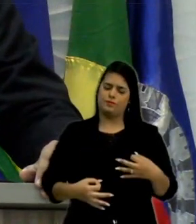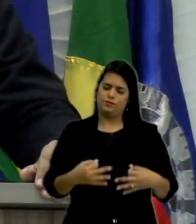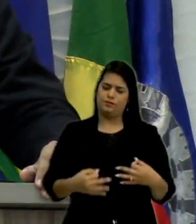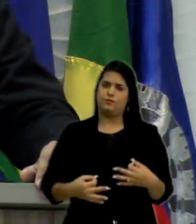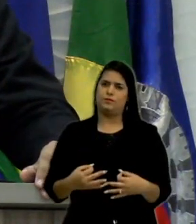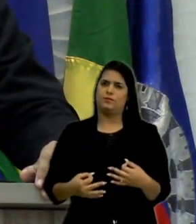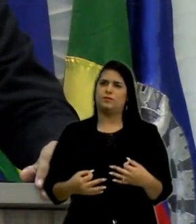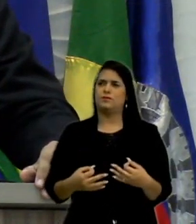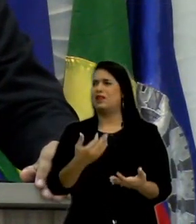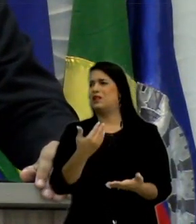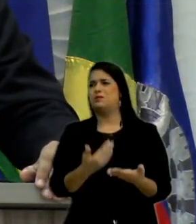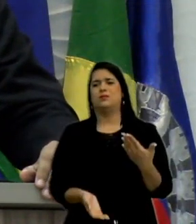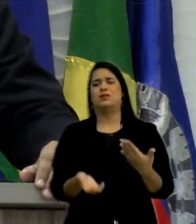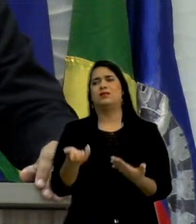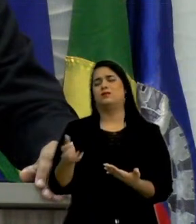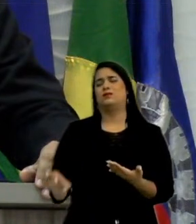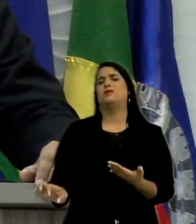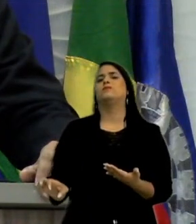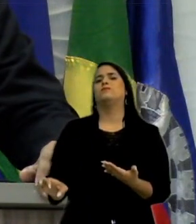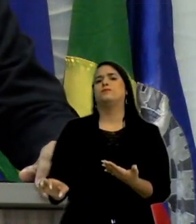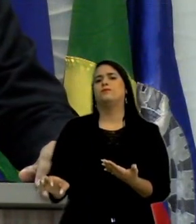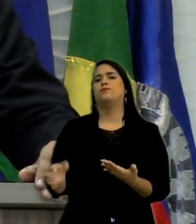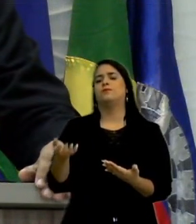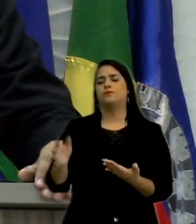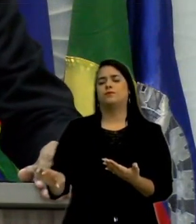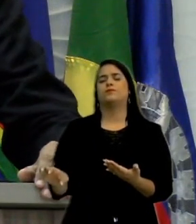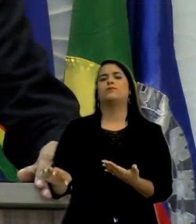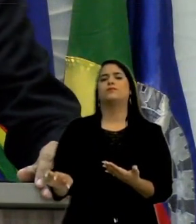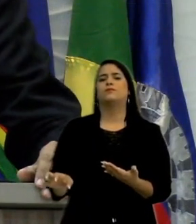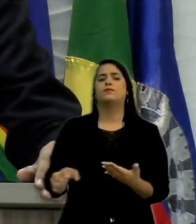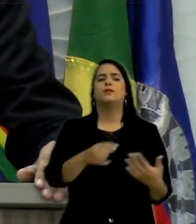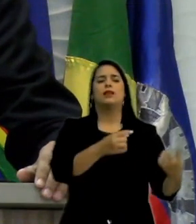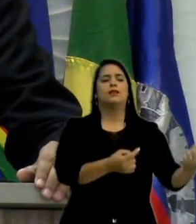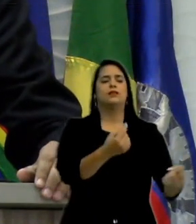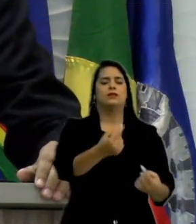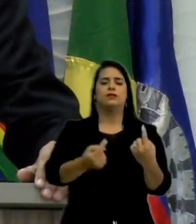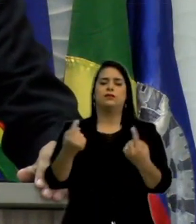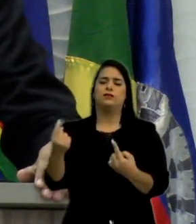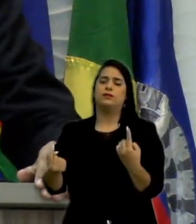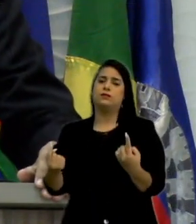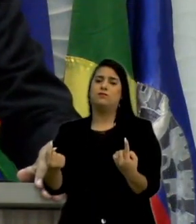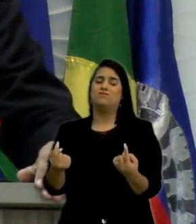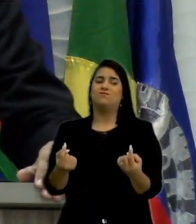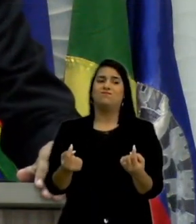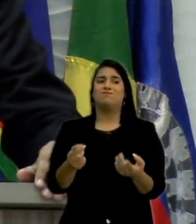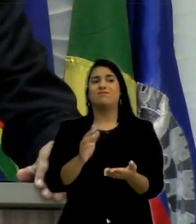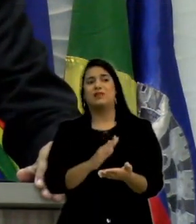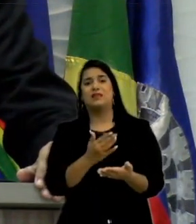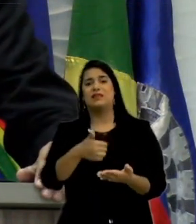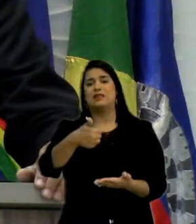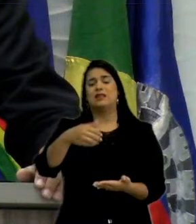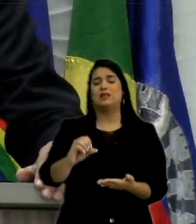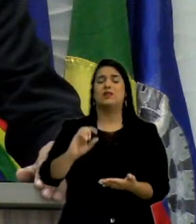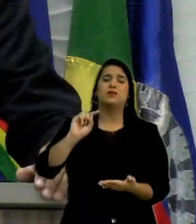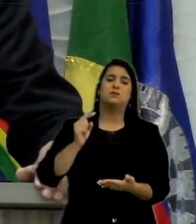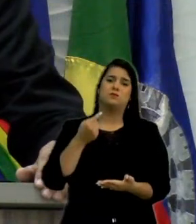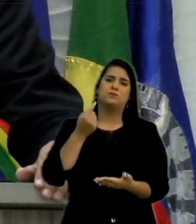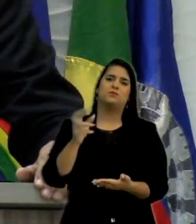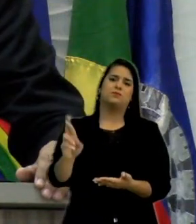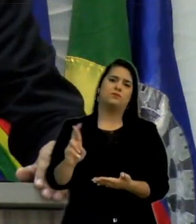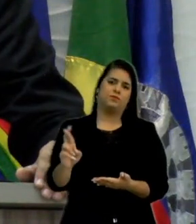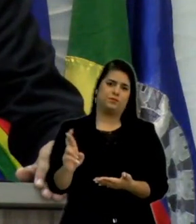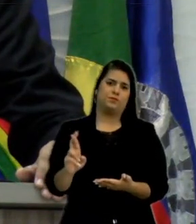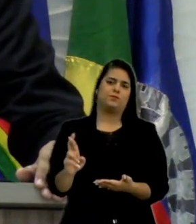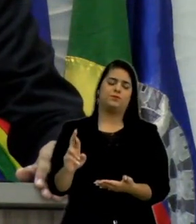não perder o retroativo que cabe a cada um mais ou menos 10 mil reais de